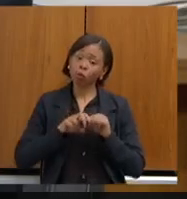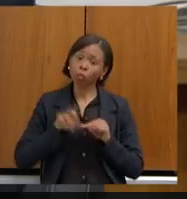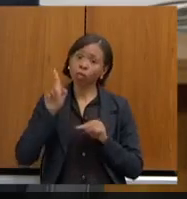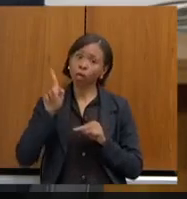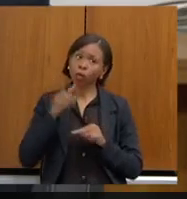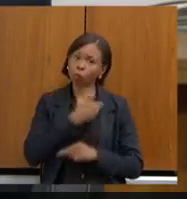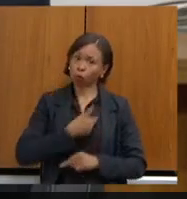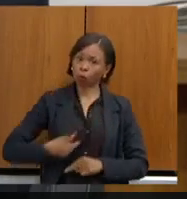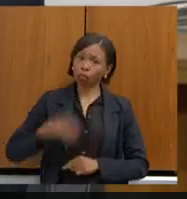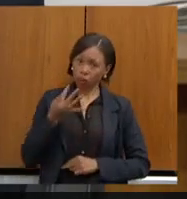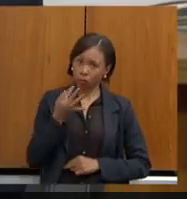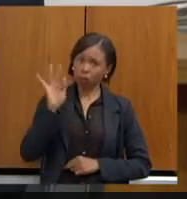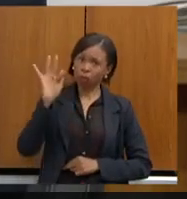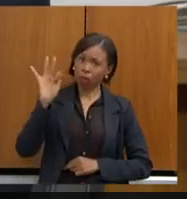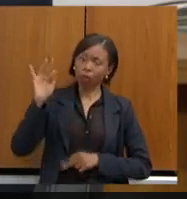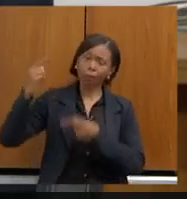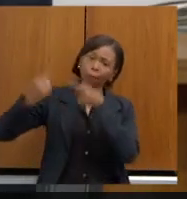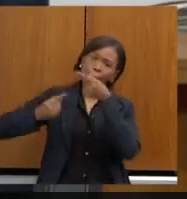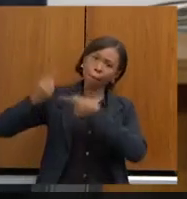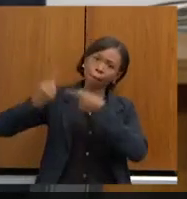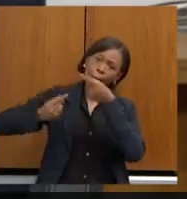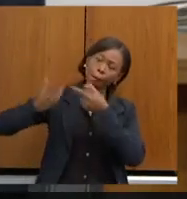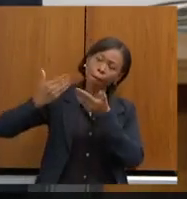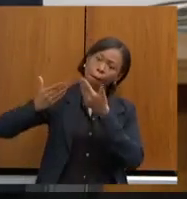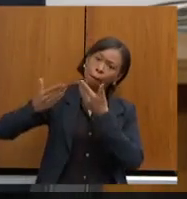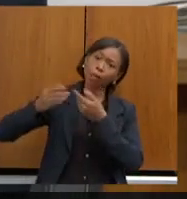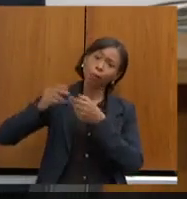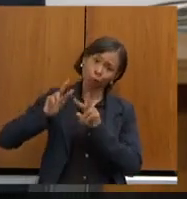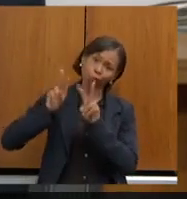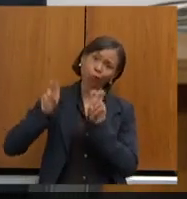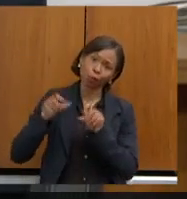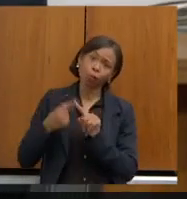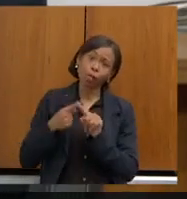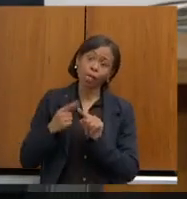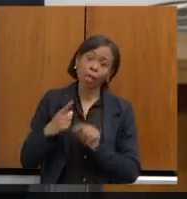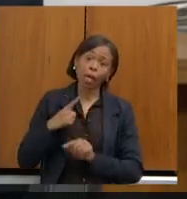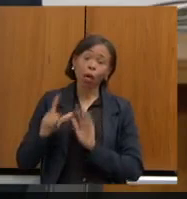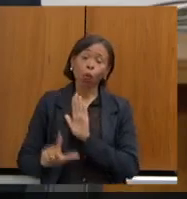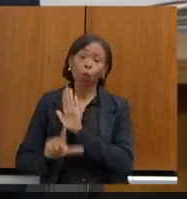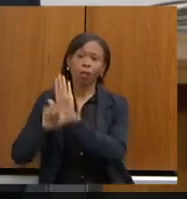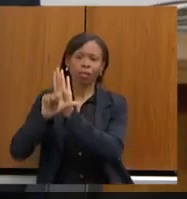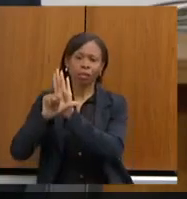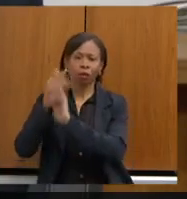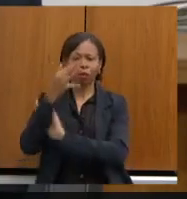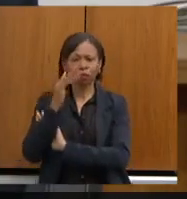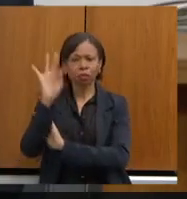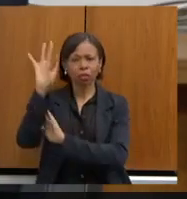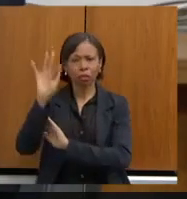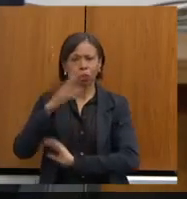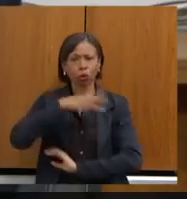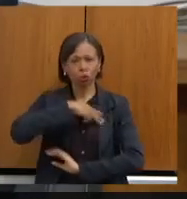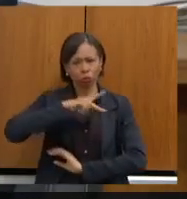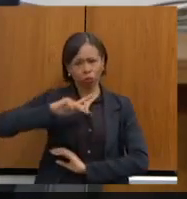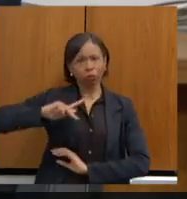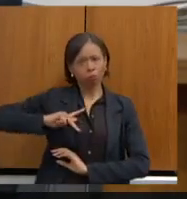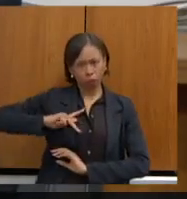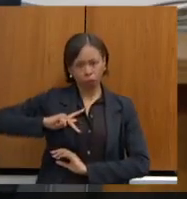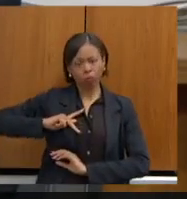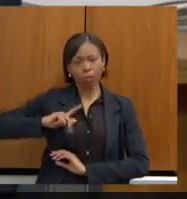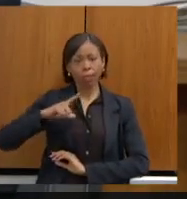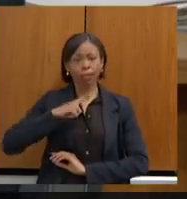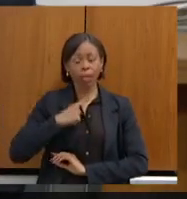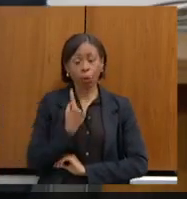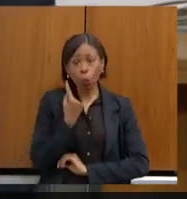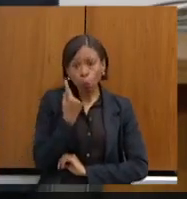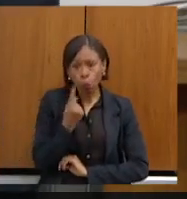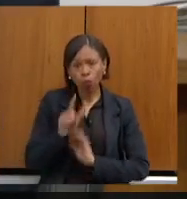federal porque normalmente o que que acontece existe uma Legislação Federal como acontece o Ministério Público e nós temos